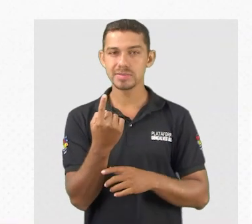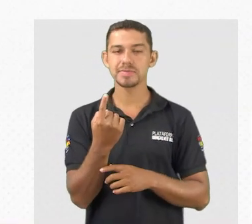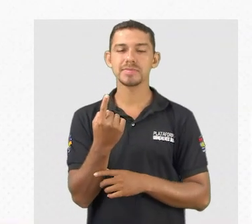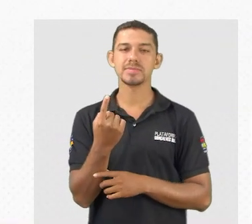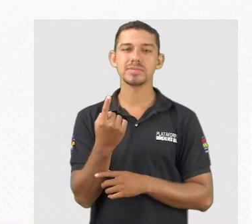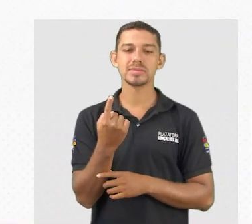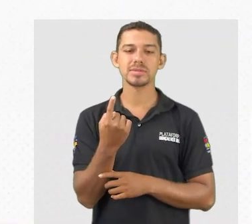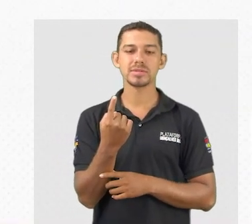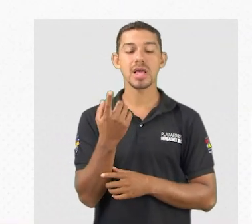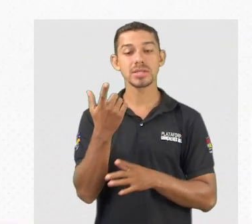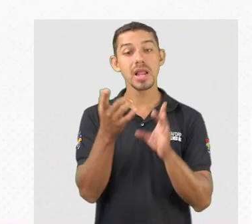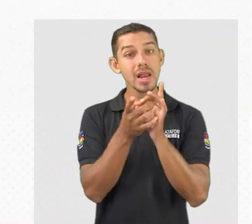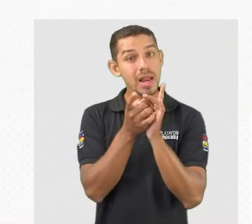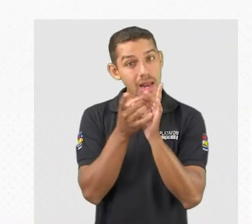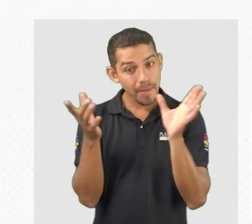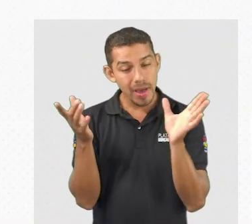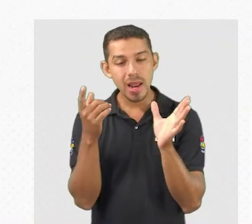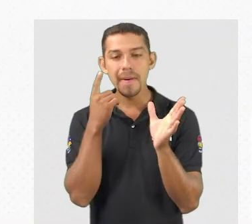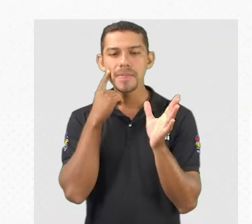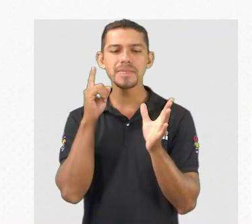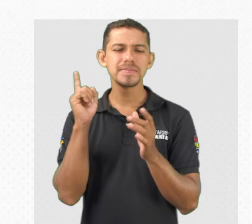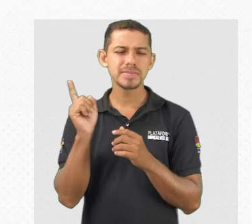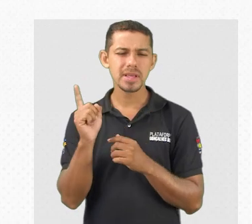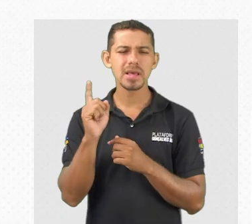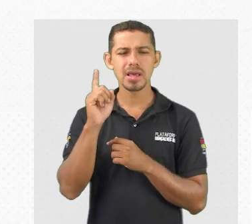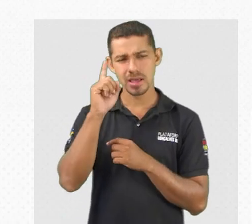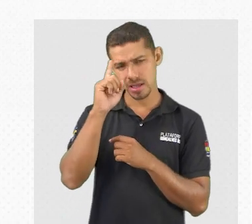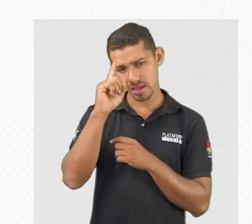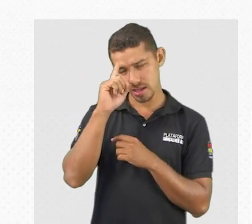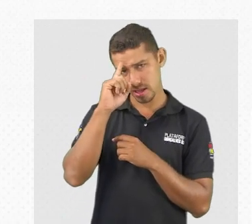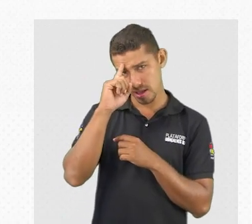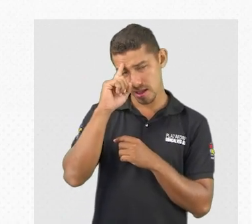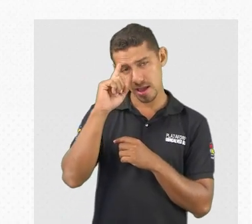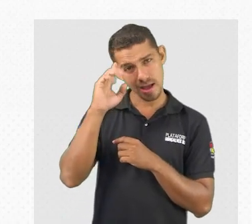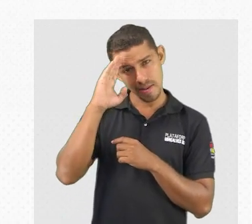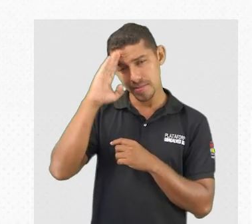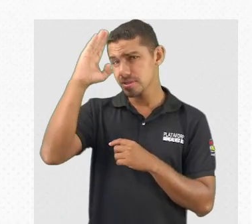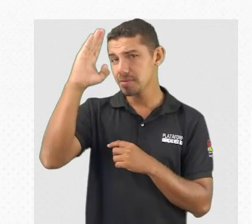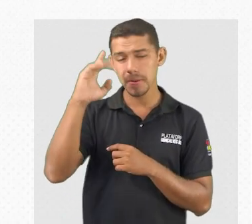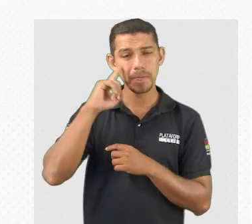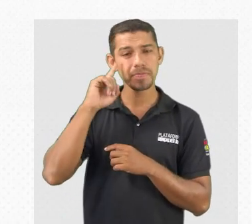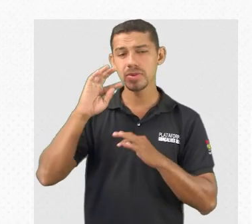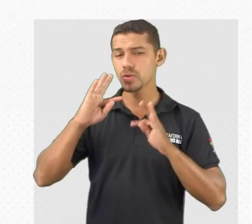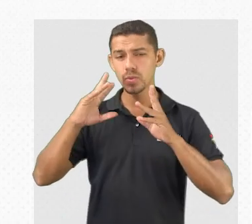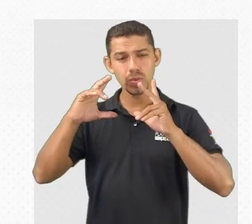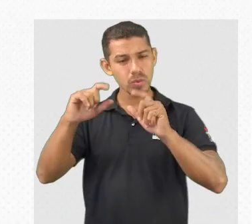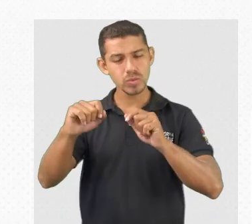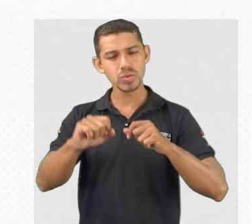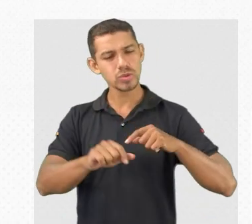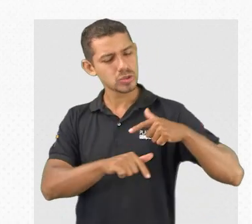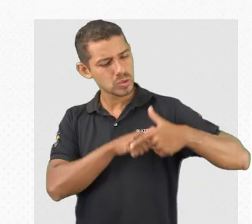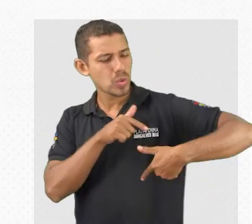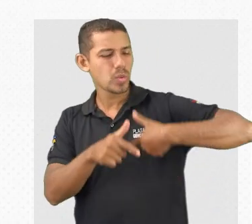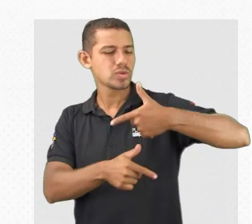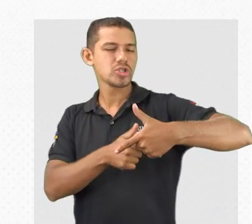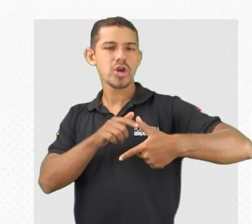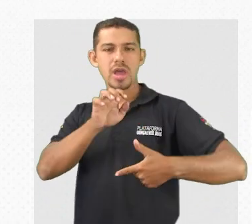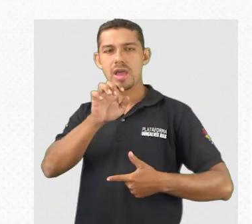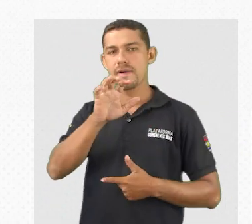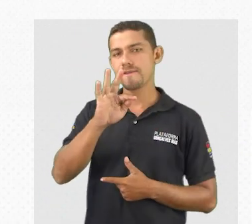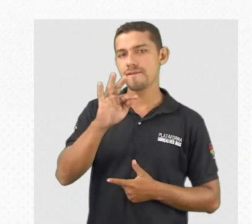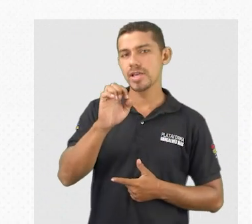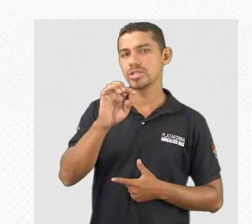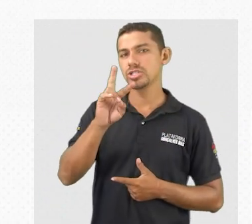democracia liberal, o ponto fundamental de todo esforço de efetividade